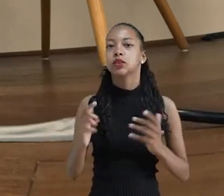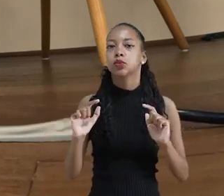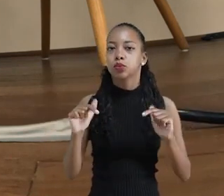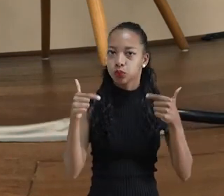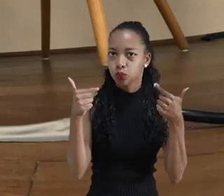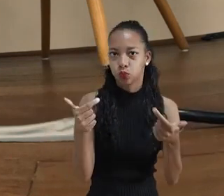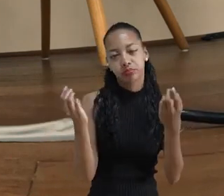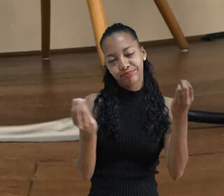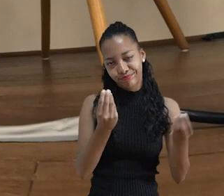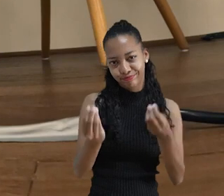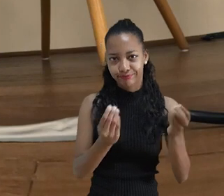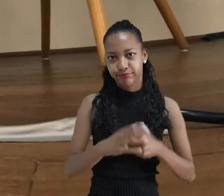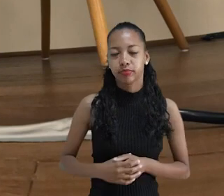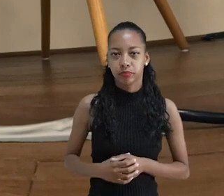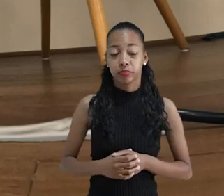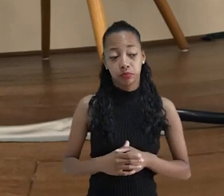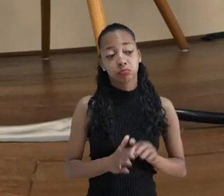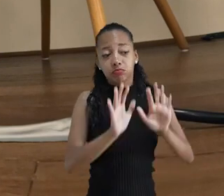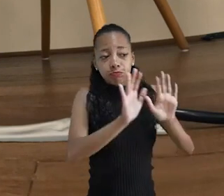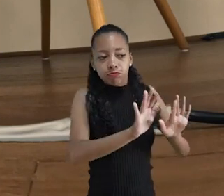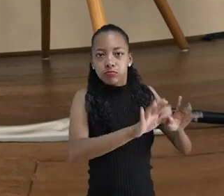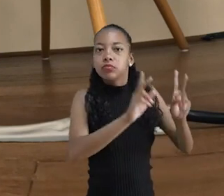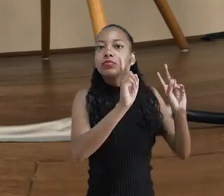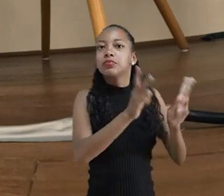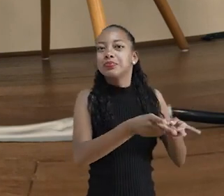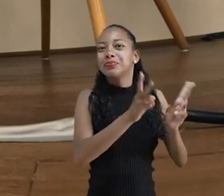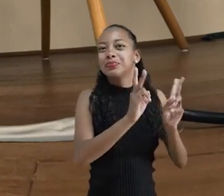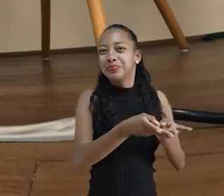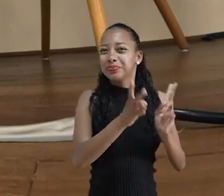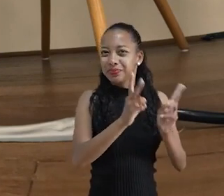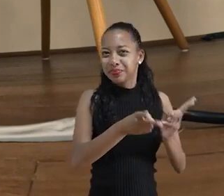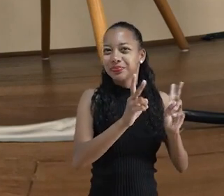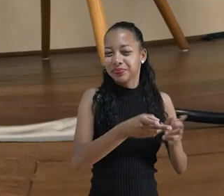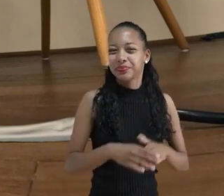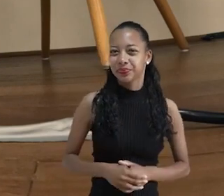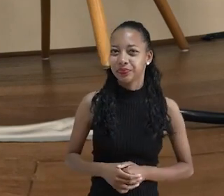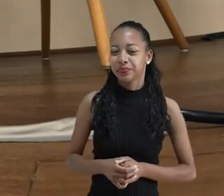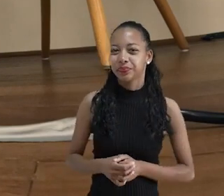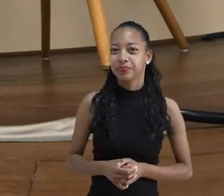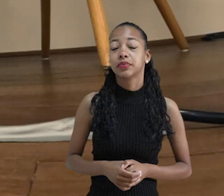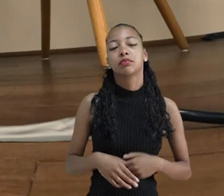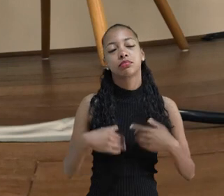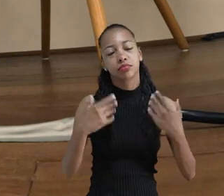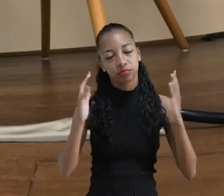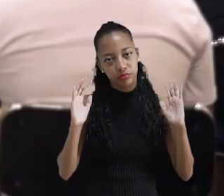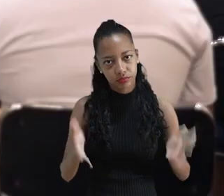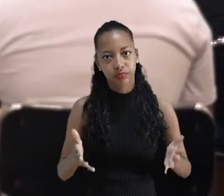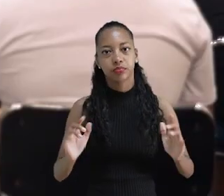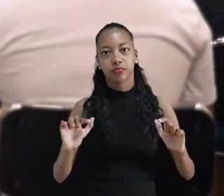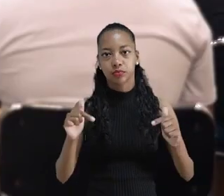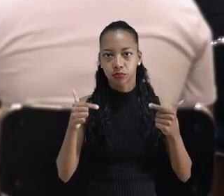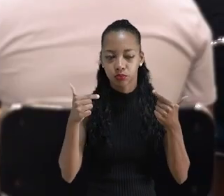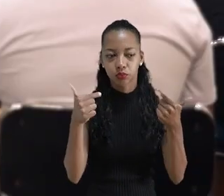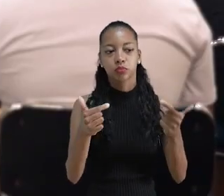reserva tá lá então se não bastasse a luta deles né Eh para que se tornasse uma reserva para se